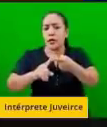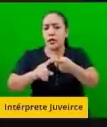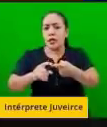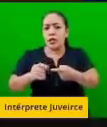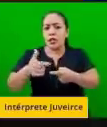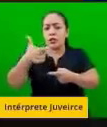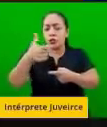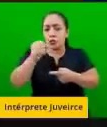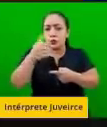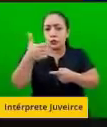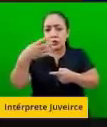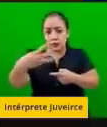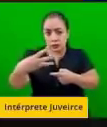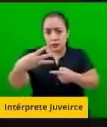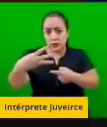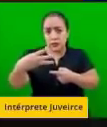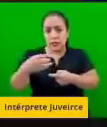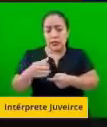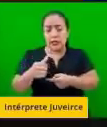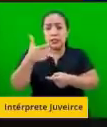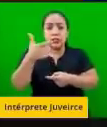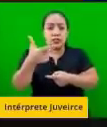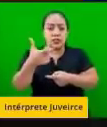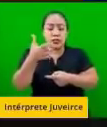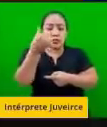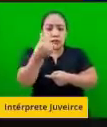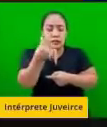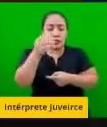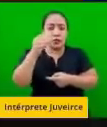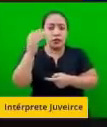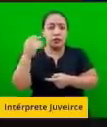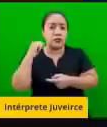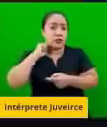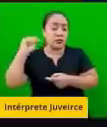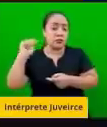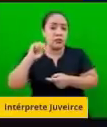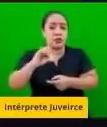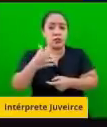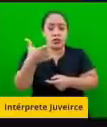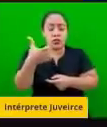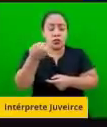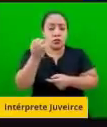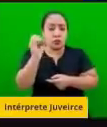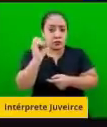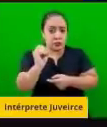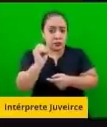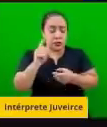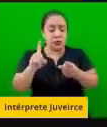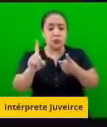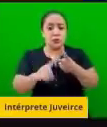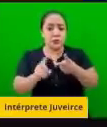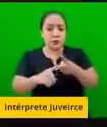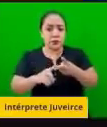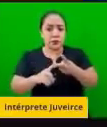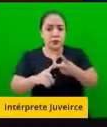de 6 de abril de 2000, e o segundo documento é uma CI circular número